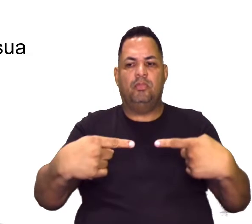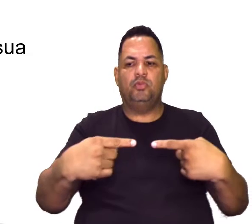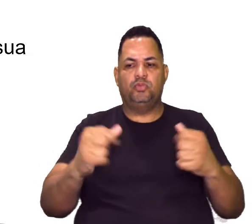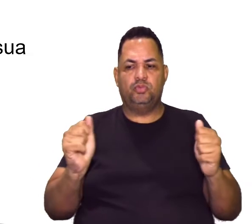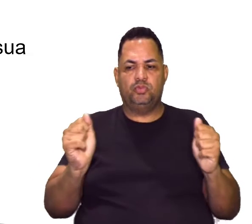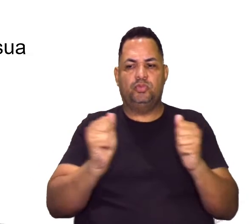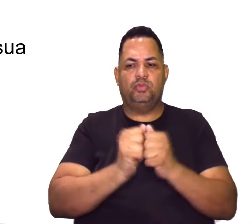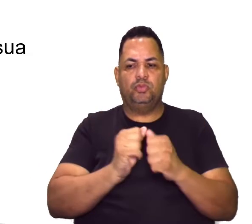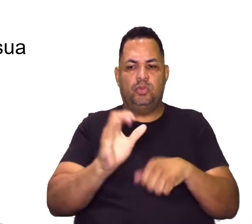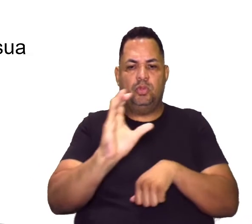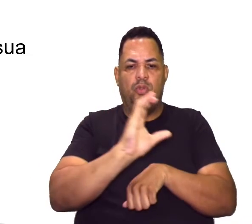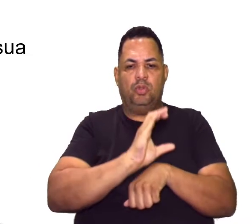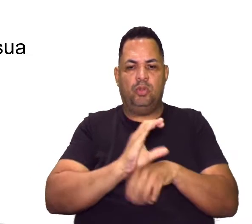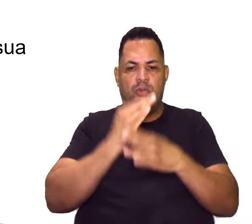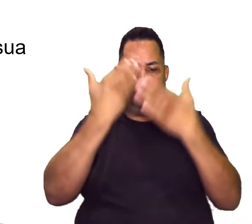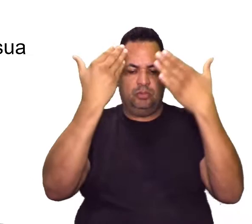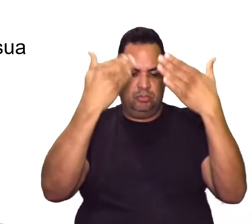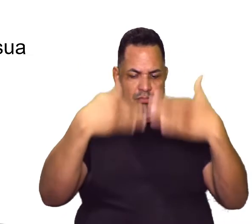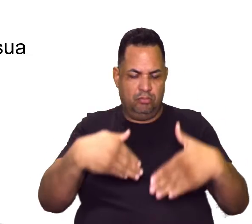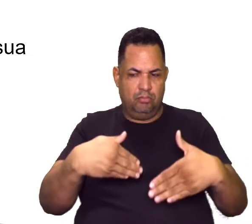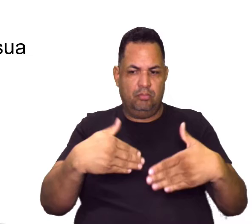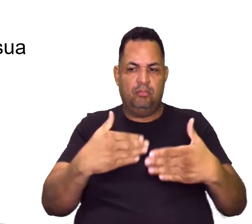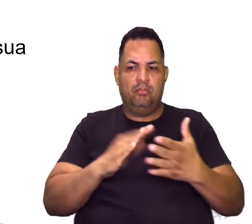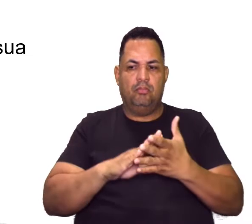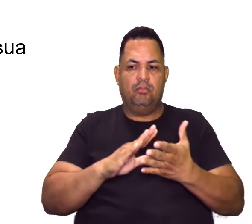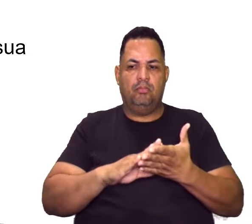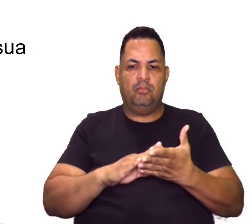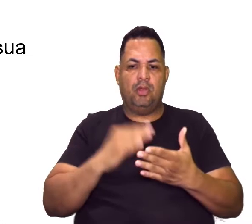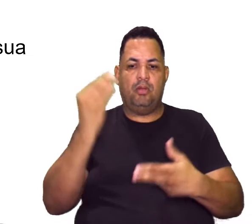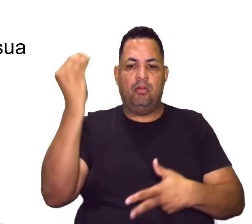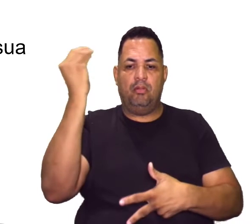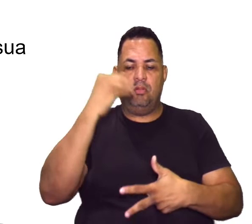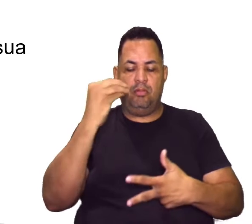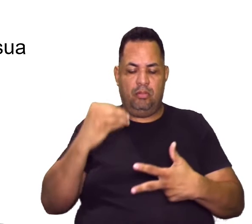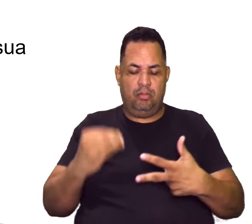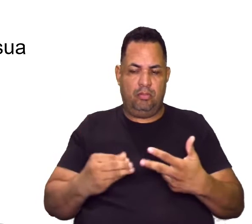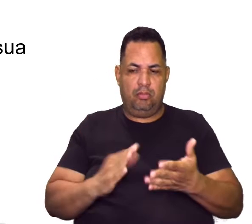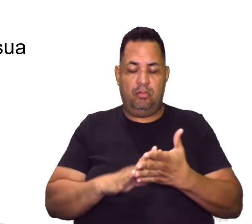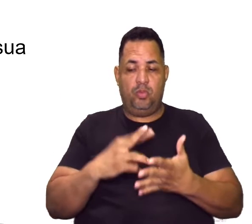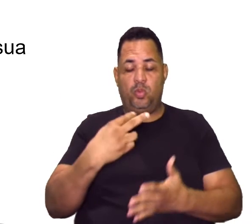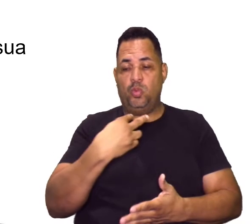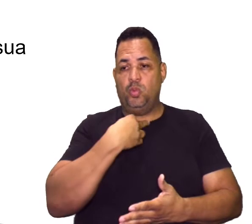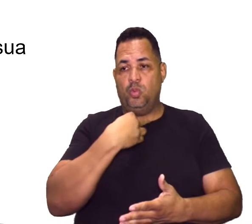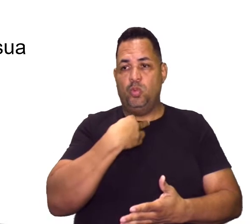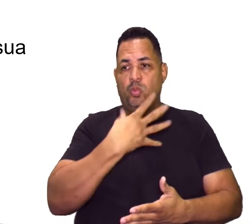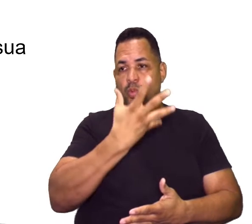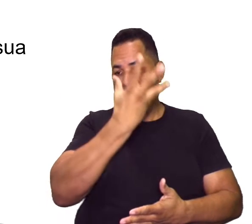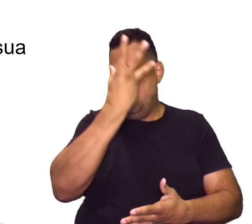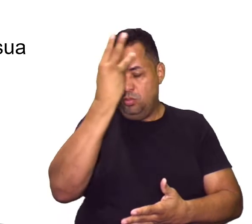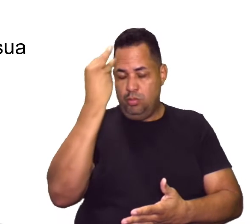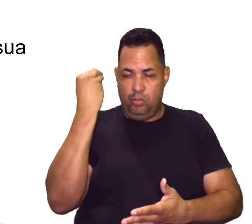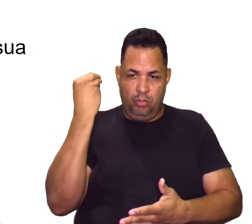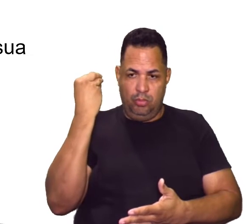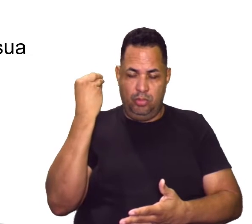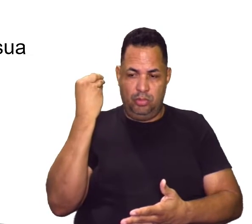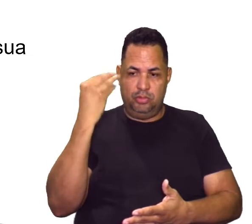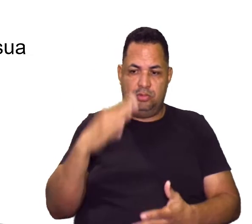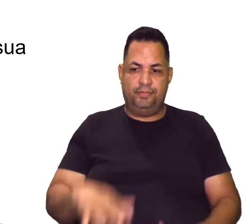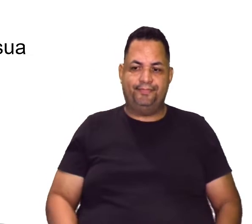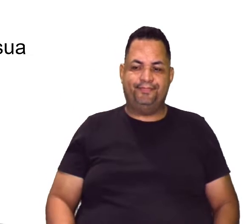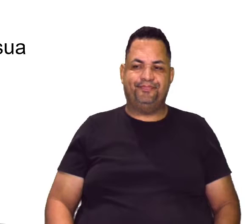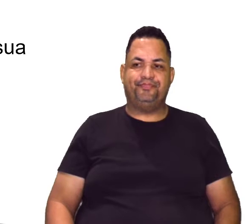concursos, durante as provas, durante o Enem, enfim. Só não pode esquecer nem deixar de estudar sobre ácido,